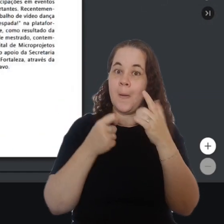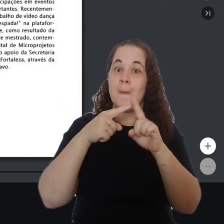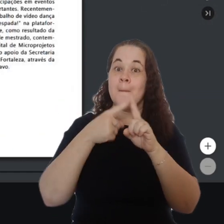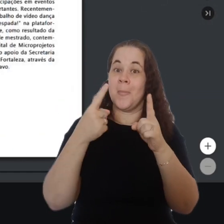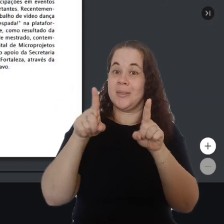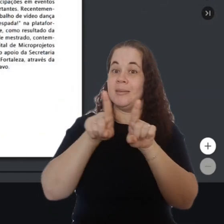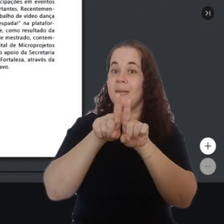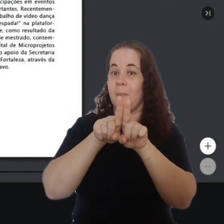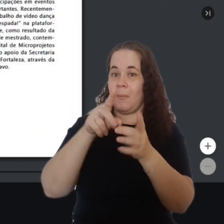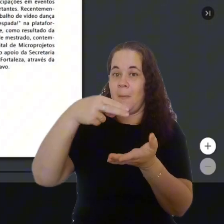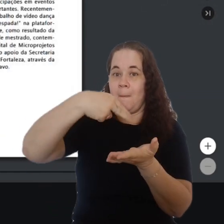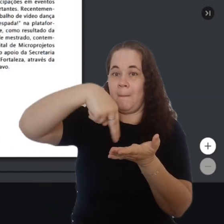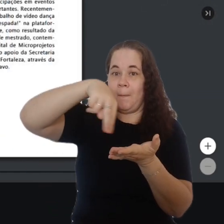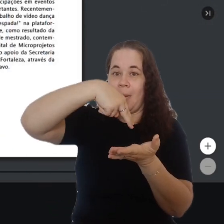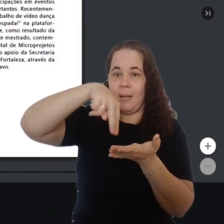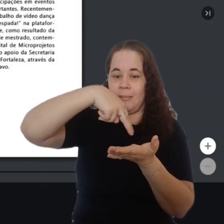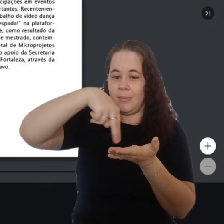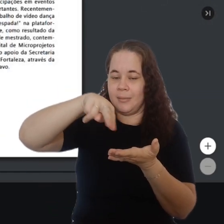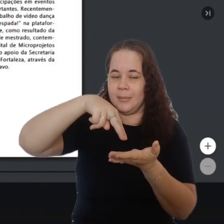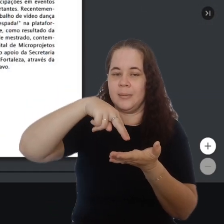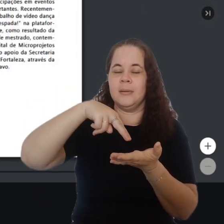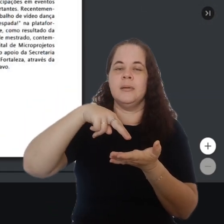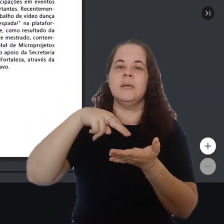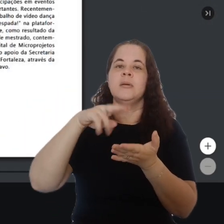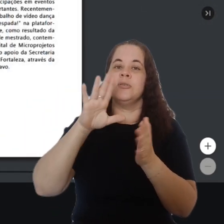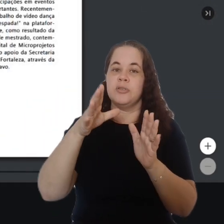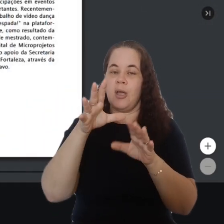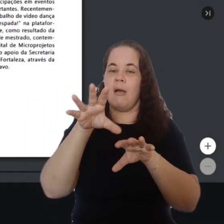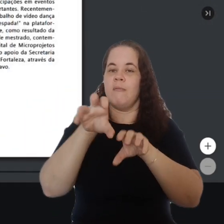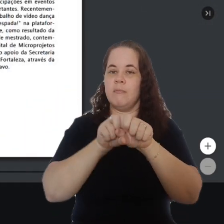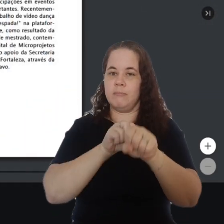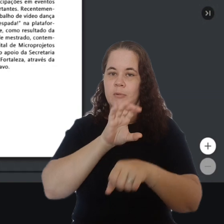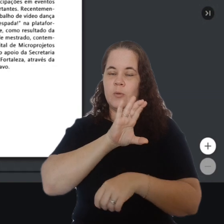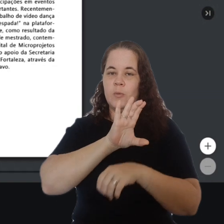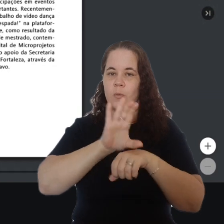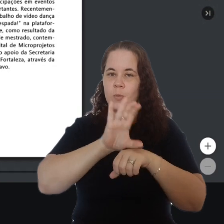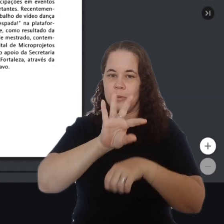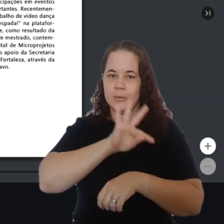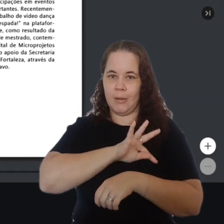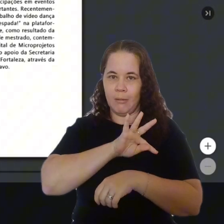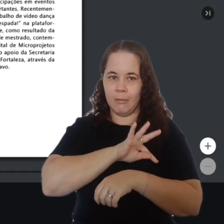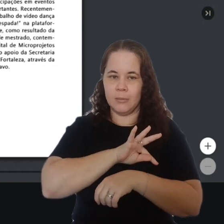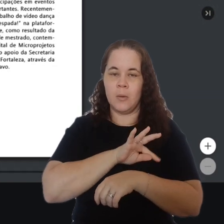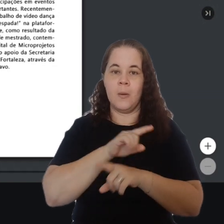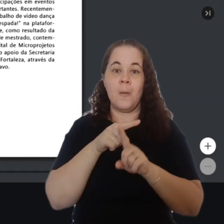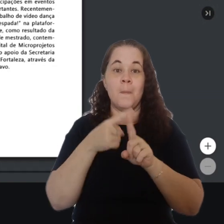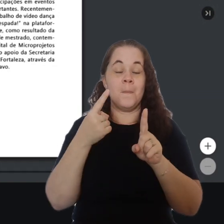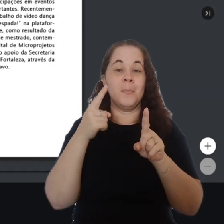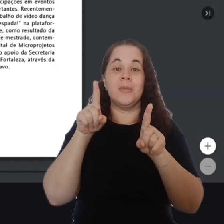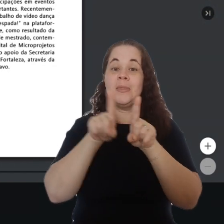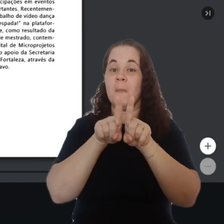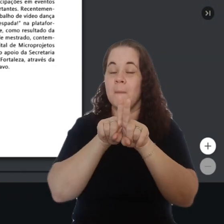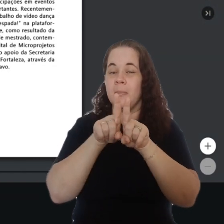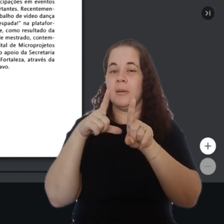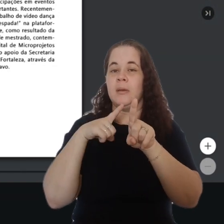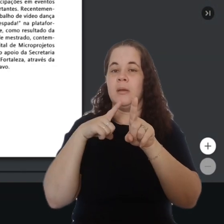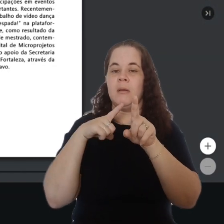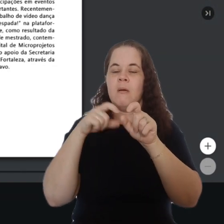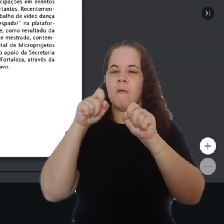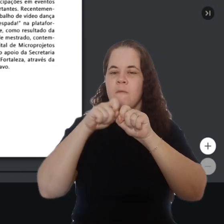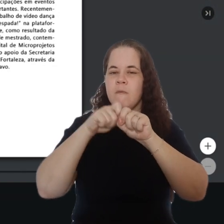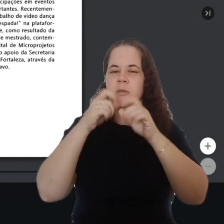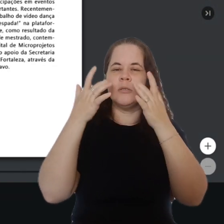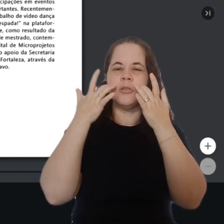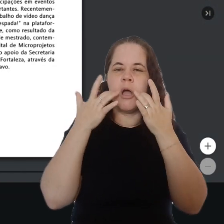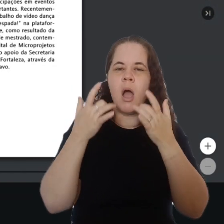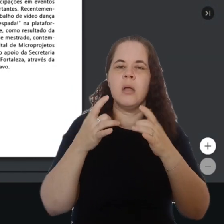tem. Exatamente, é bailarino pelo curso técnico em dança, mas é um grande produtor cultural e já trabalhou